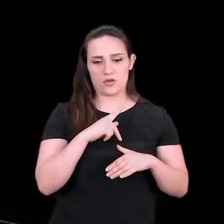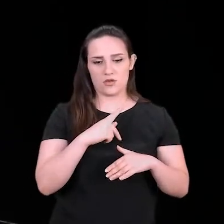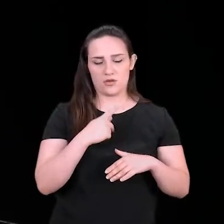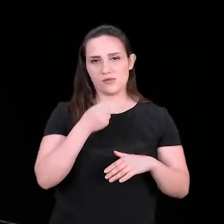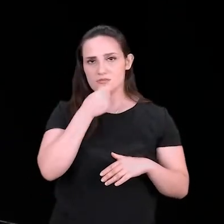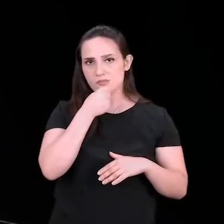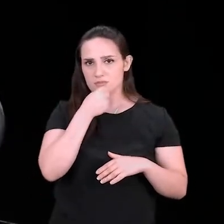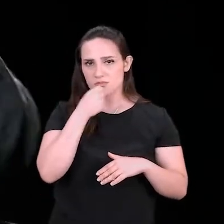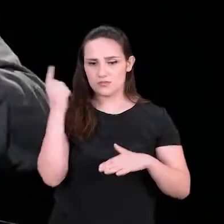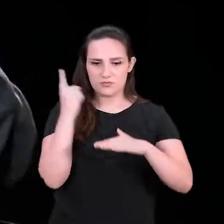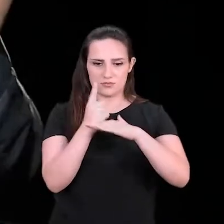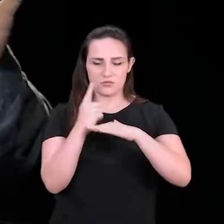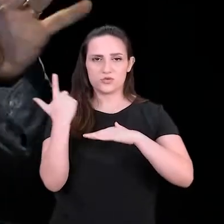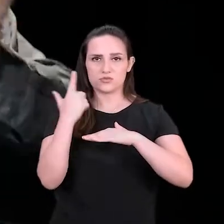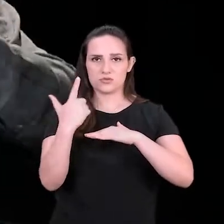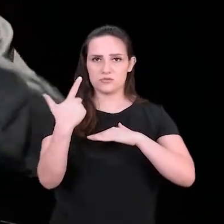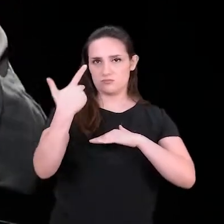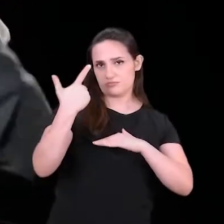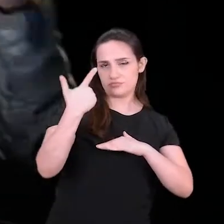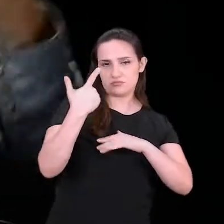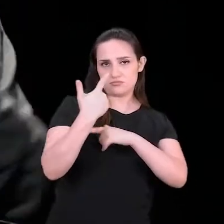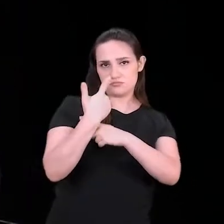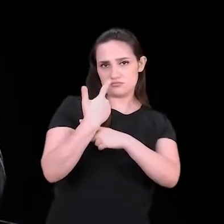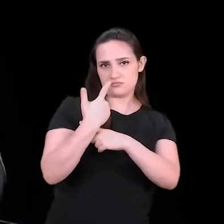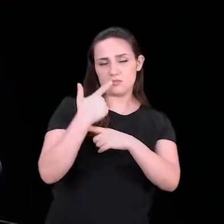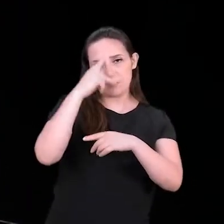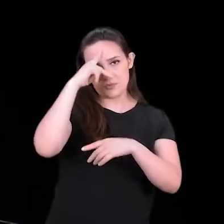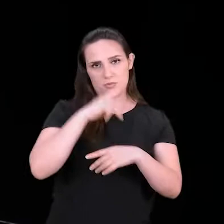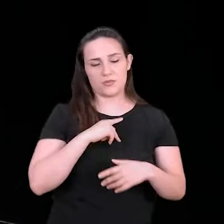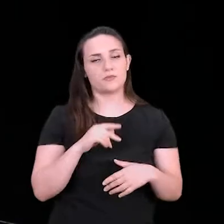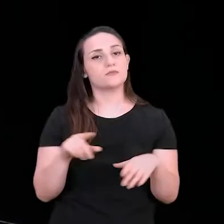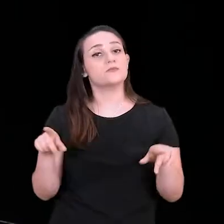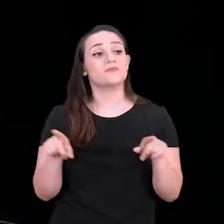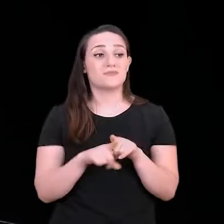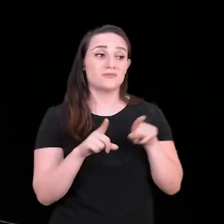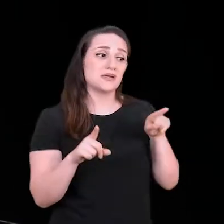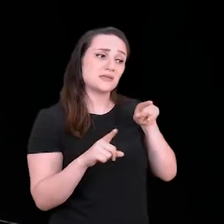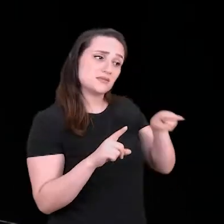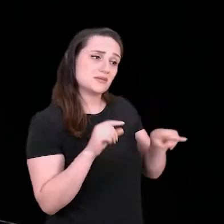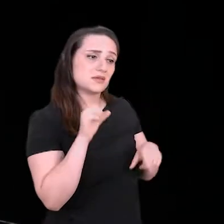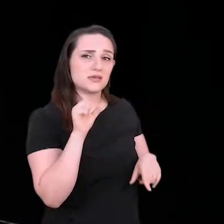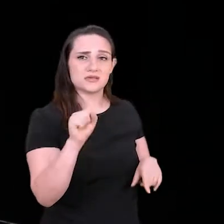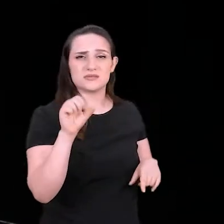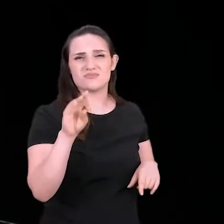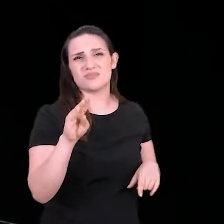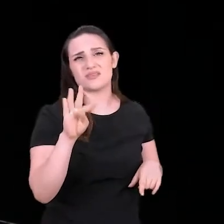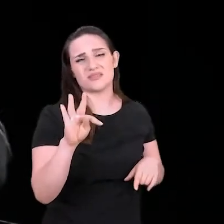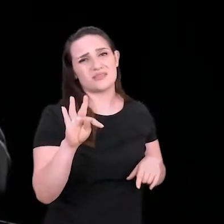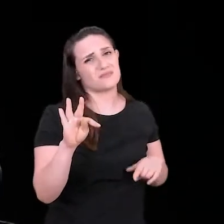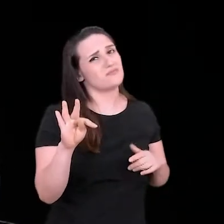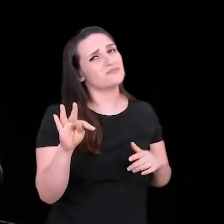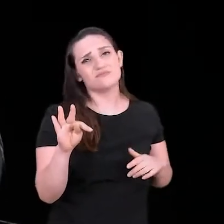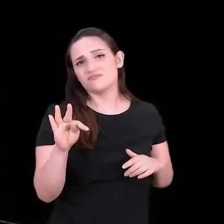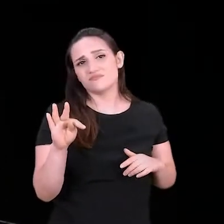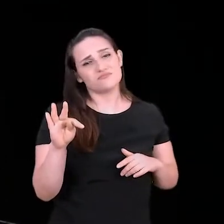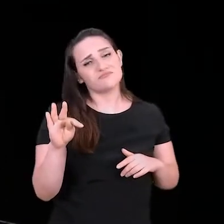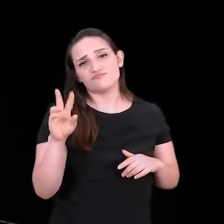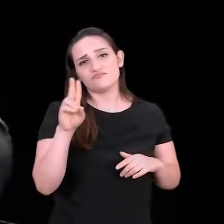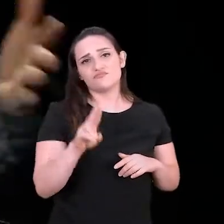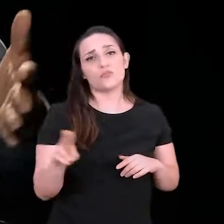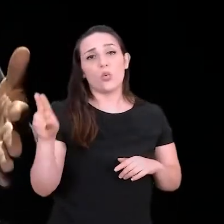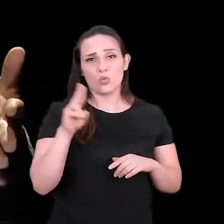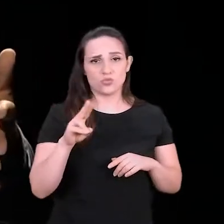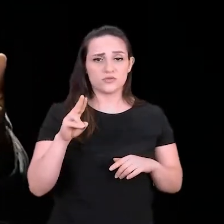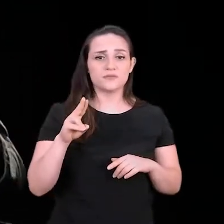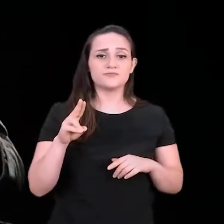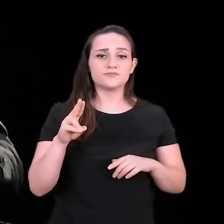dele ali, com essa narrativa mais parecida com uma selfie, né? E já o SBT se utiliza